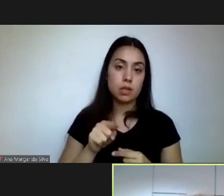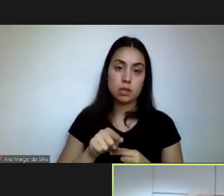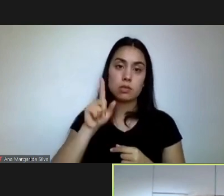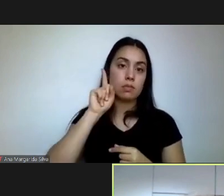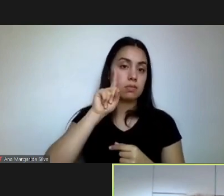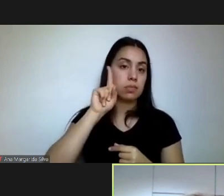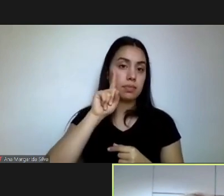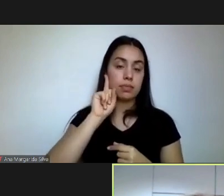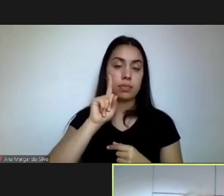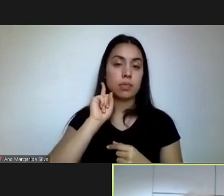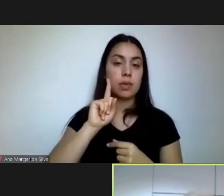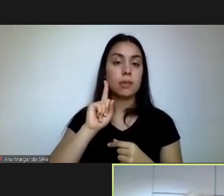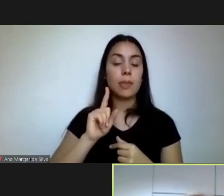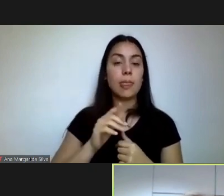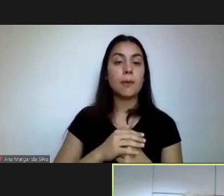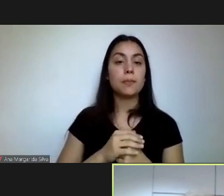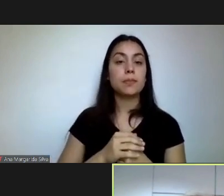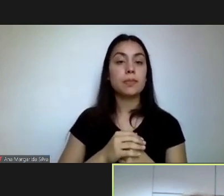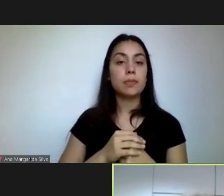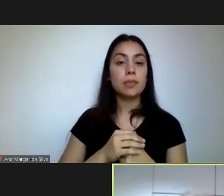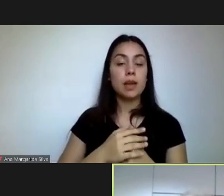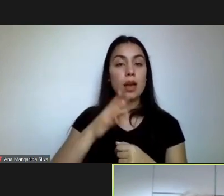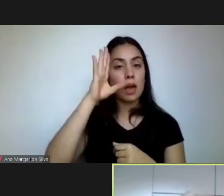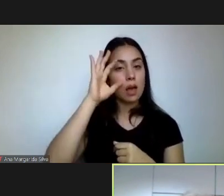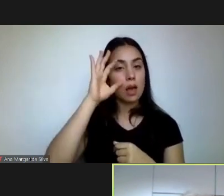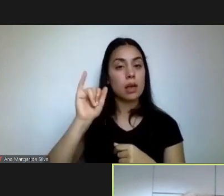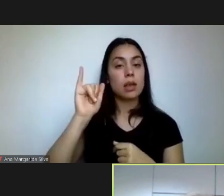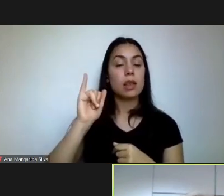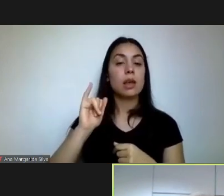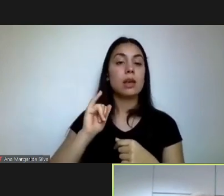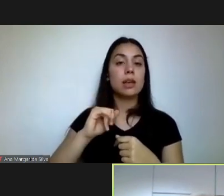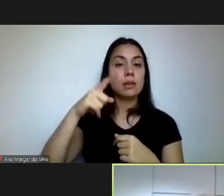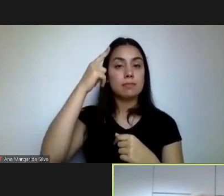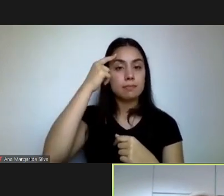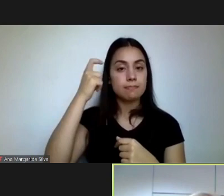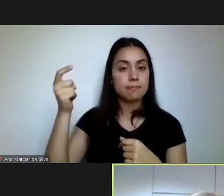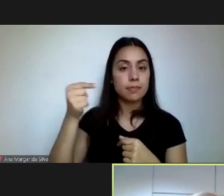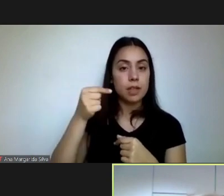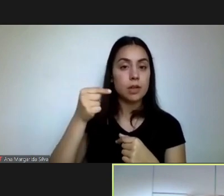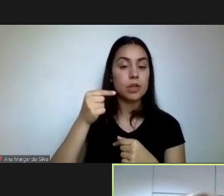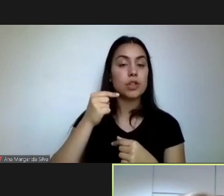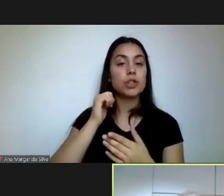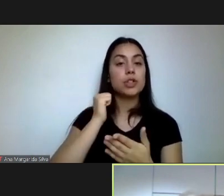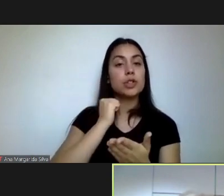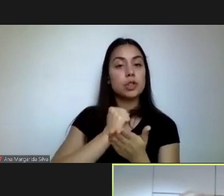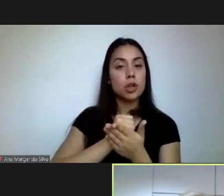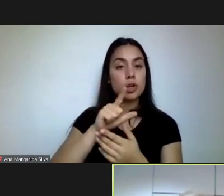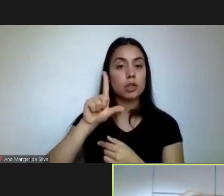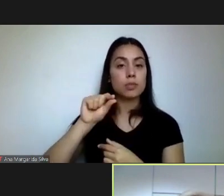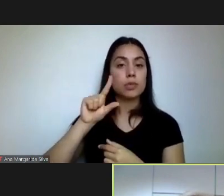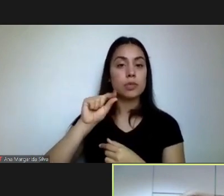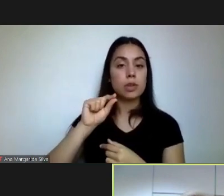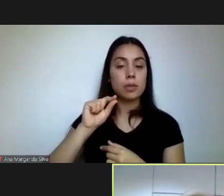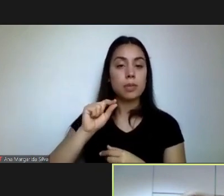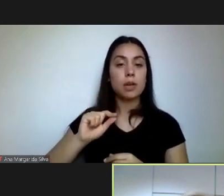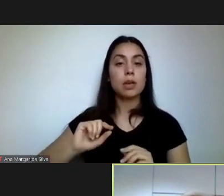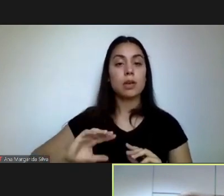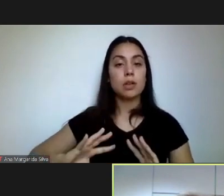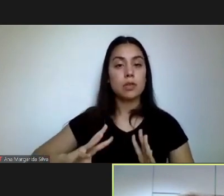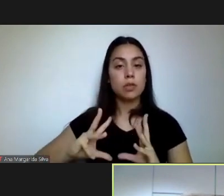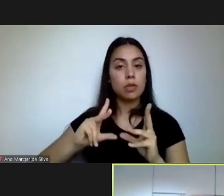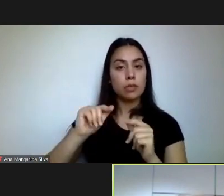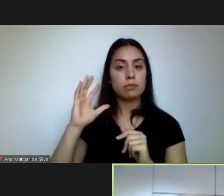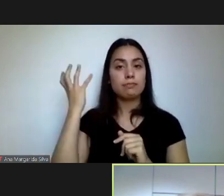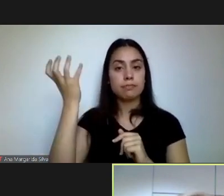se fala nas matérias e se desconstrói os estereótipos, enriquecendo a diversidade de cada cultura,